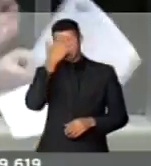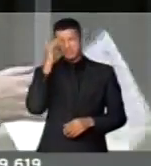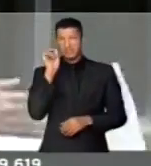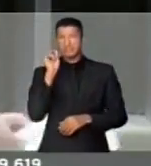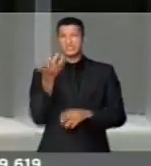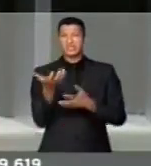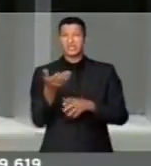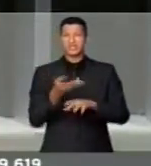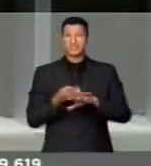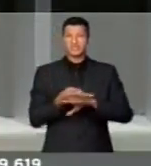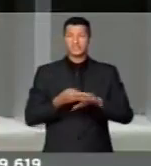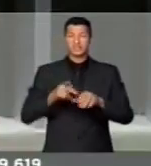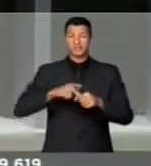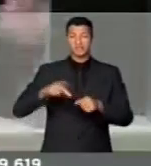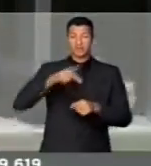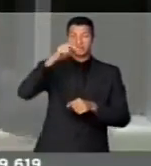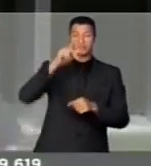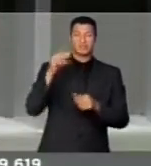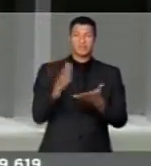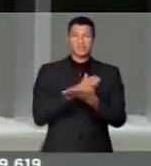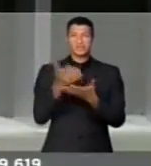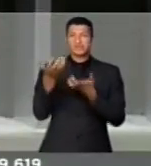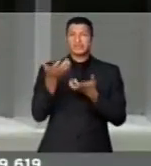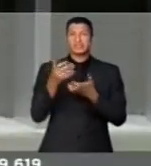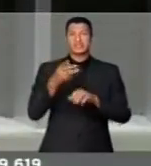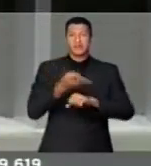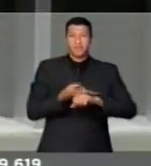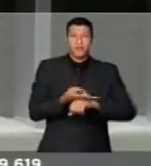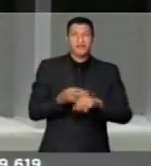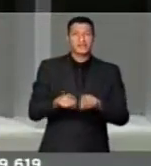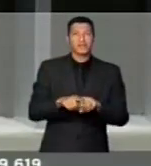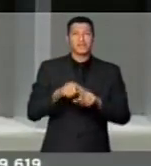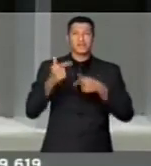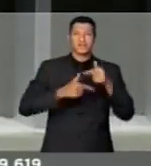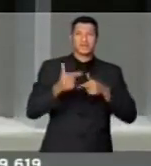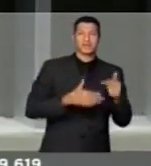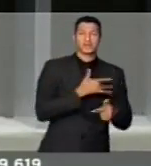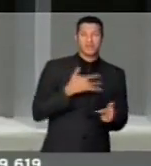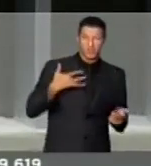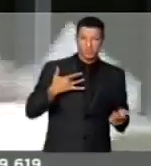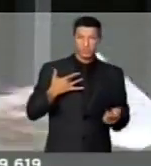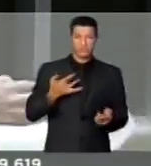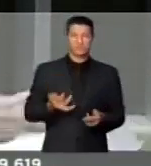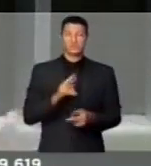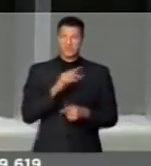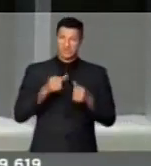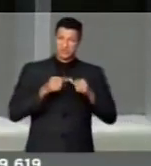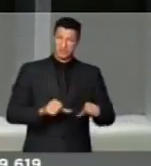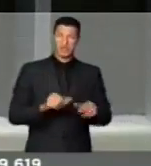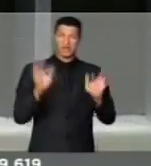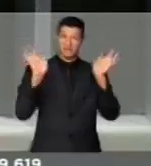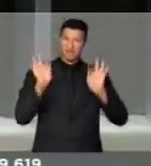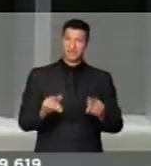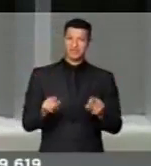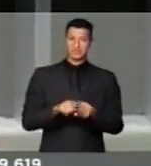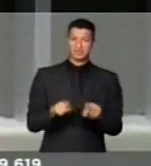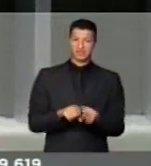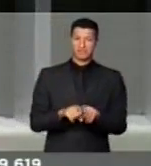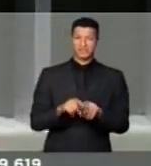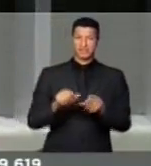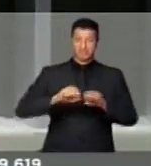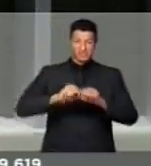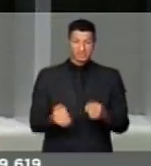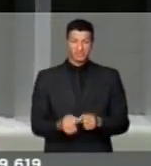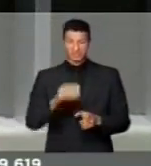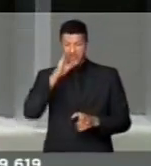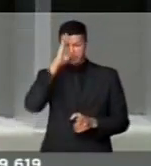querem privatizar a Petrobras, alguns que querem privatizar o serviço de saúde, vão ficar satisfeitos também em